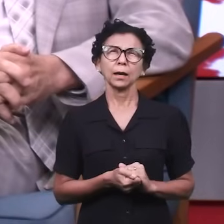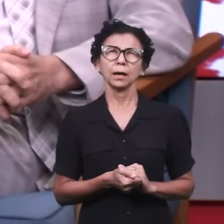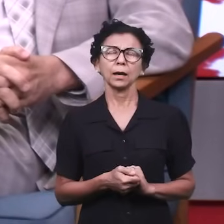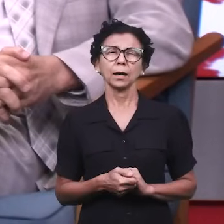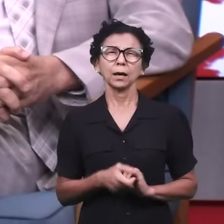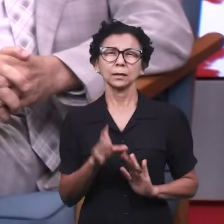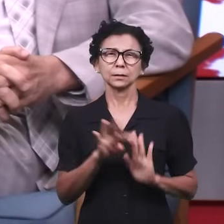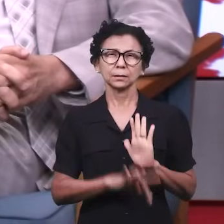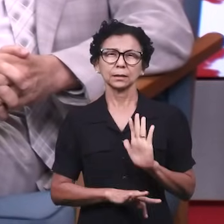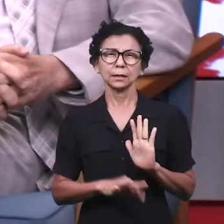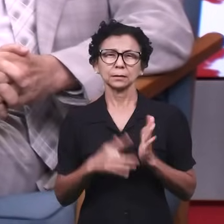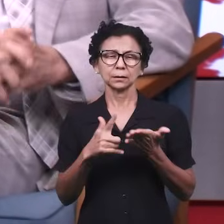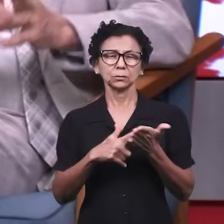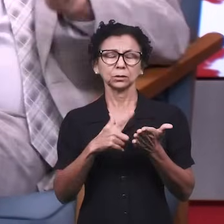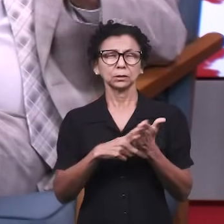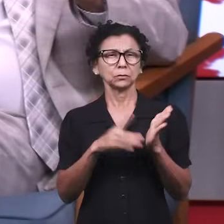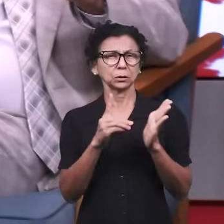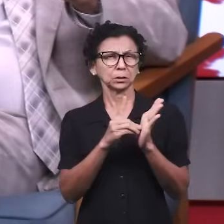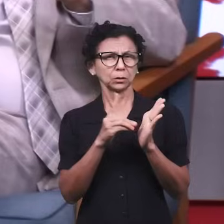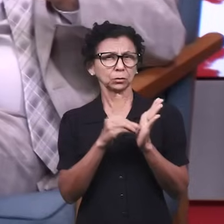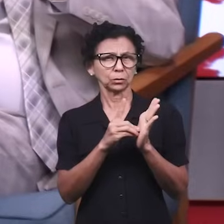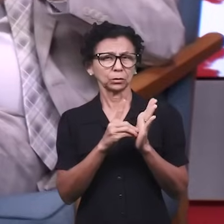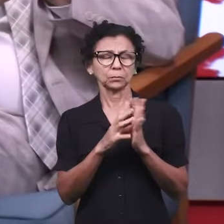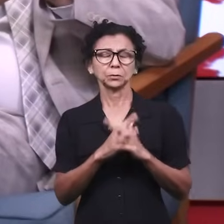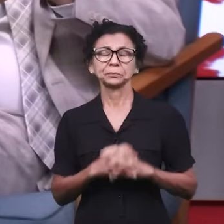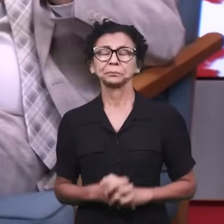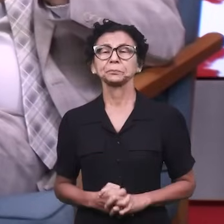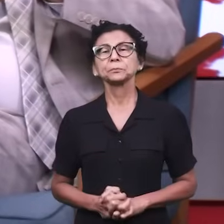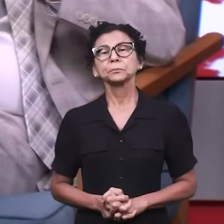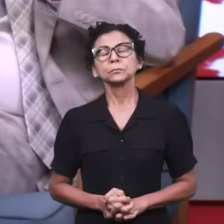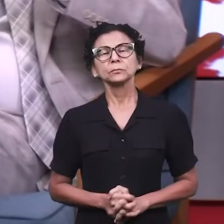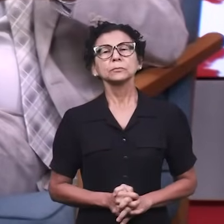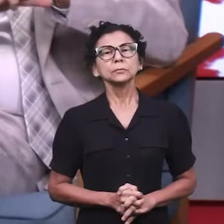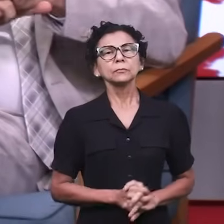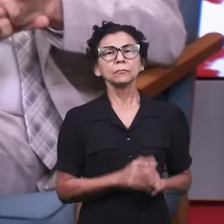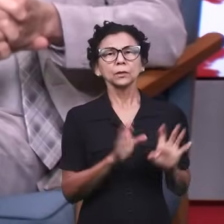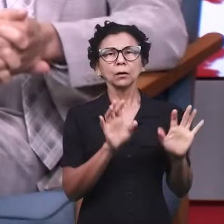se não me engano. Nós fomos para o culto,